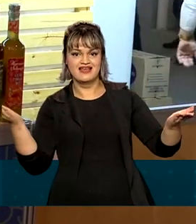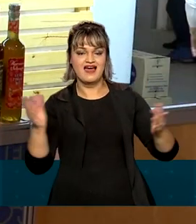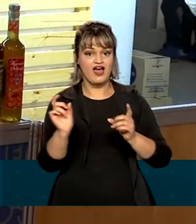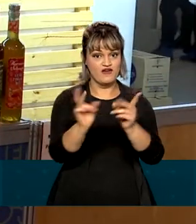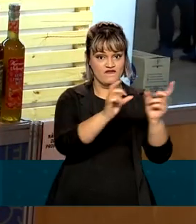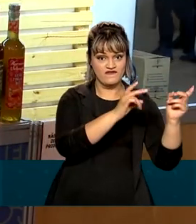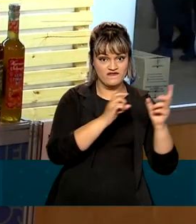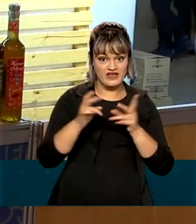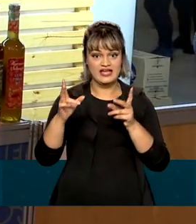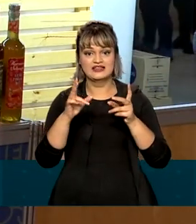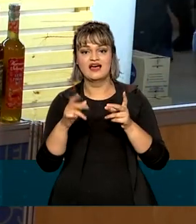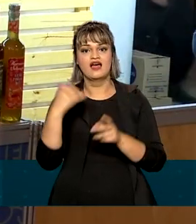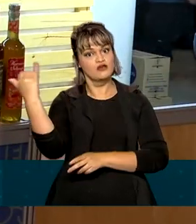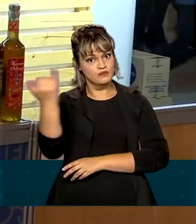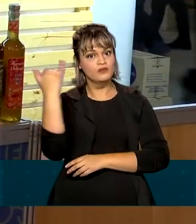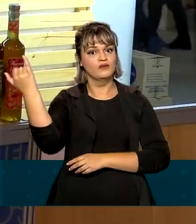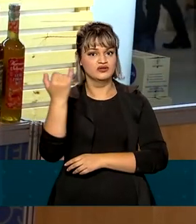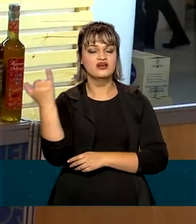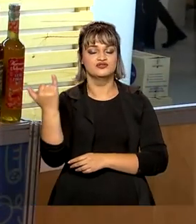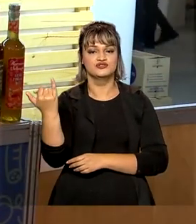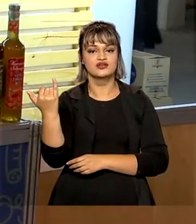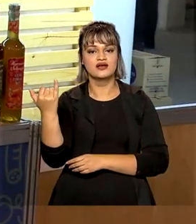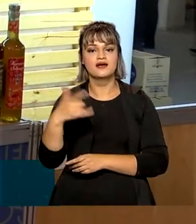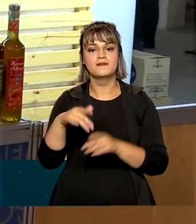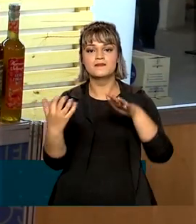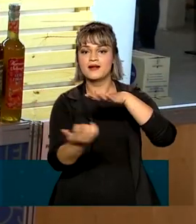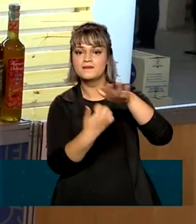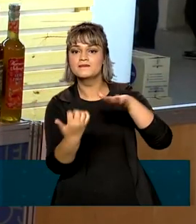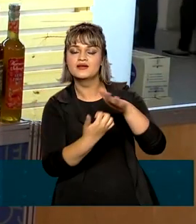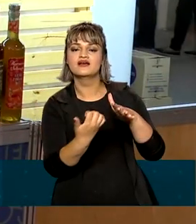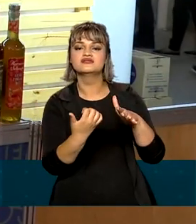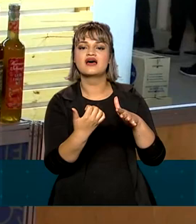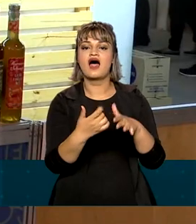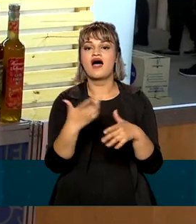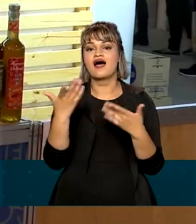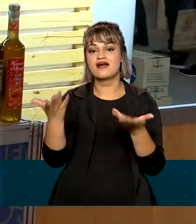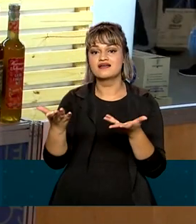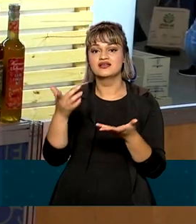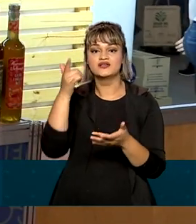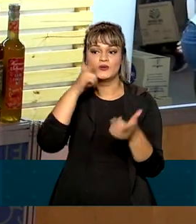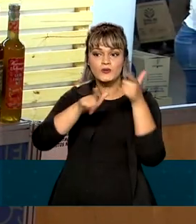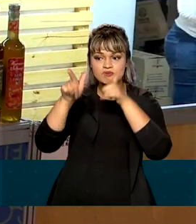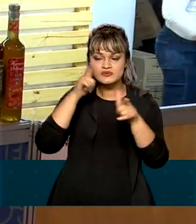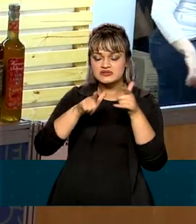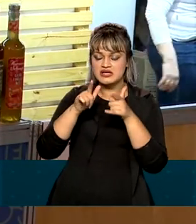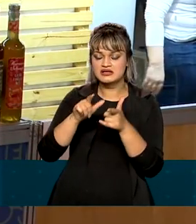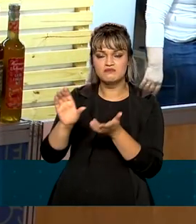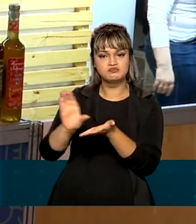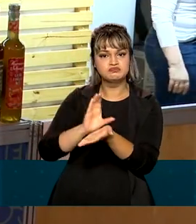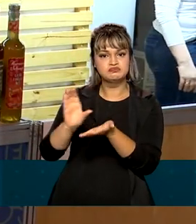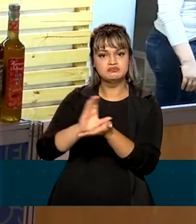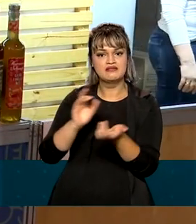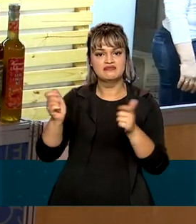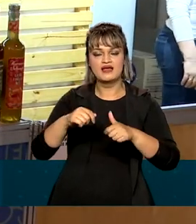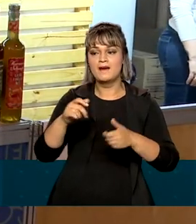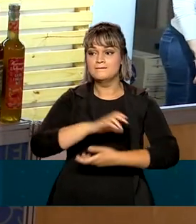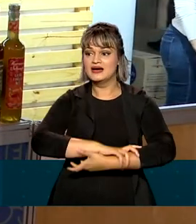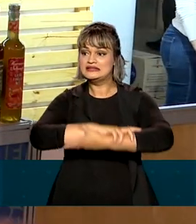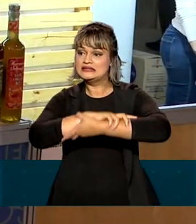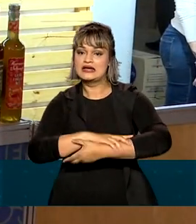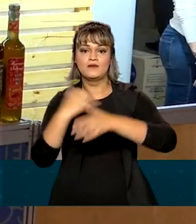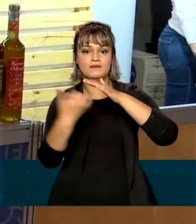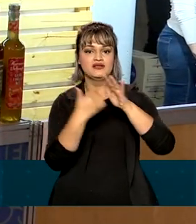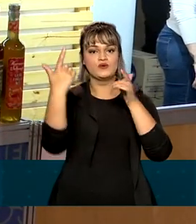As vendas são muito importantes para a empresa. Você acaba fechando muitos negócios com parceiros